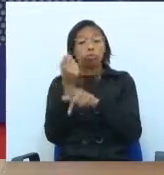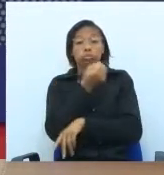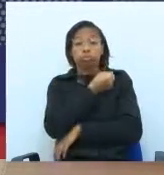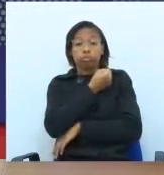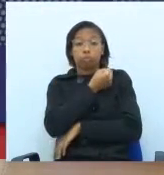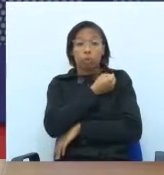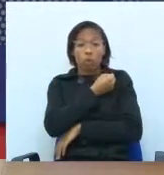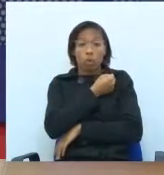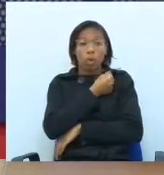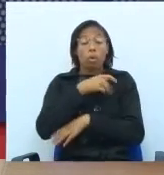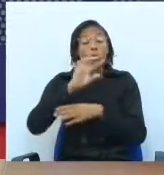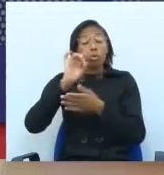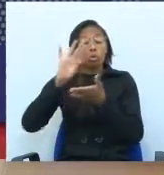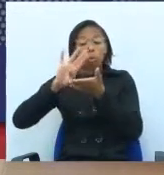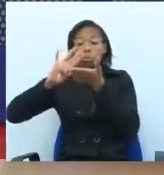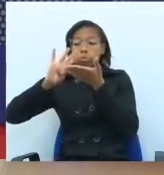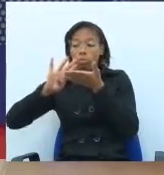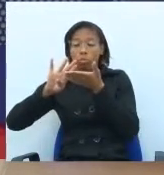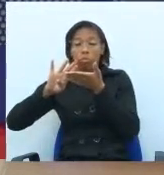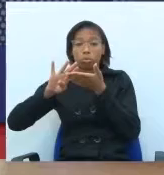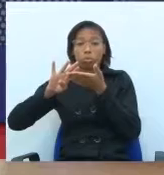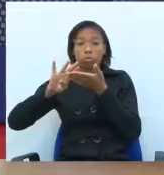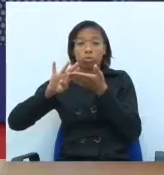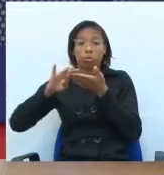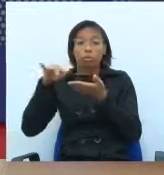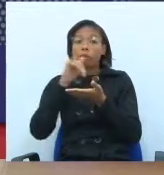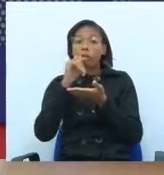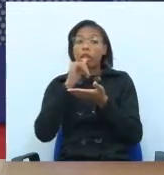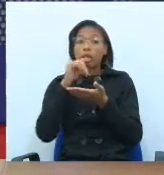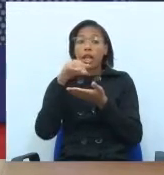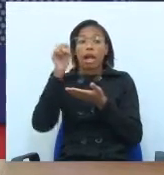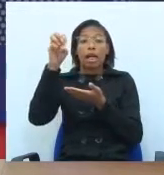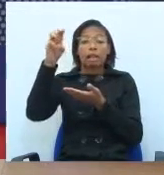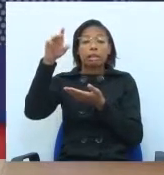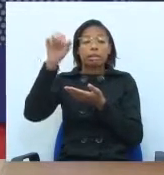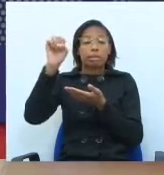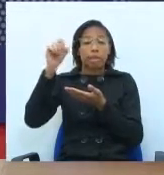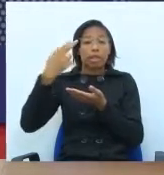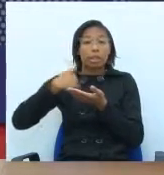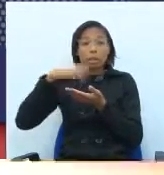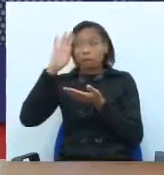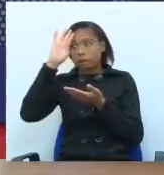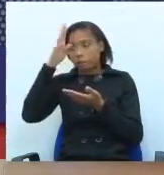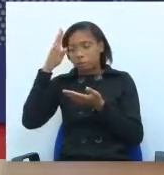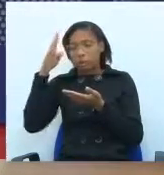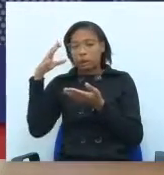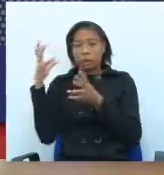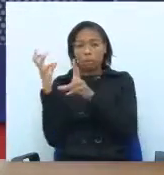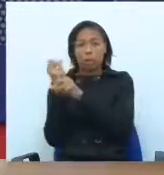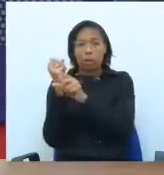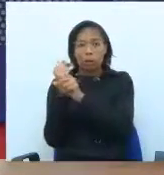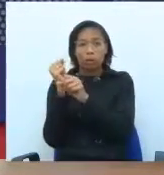com exceção, por exemplo, do ICMS, que é a nossa principal receita,